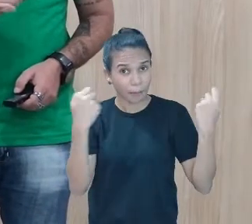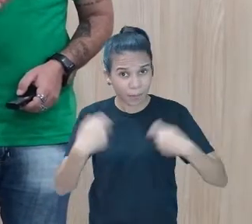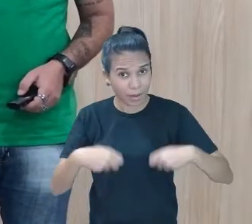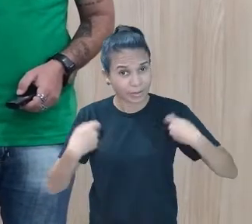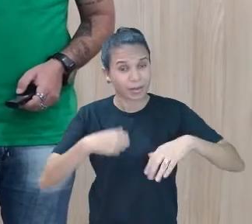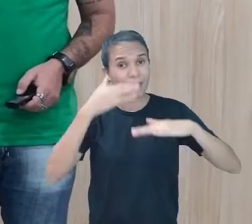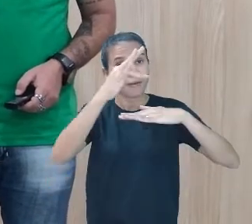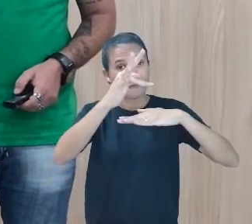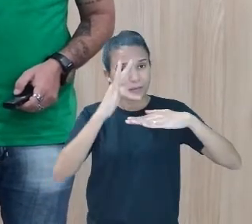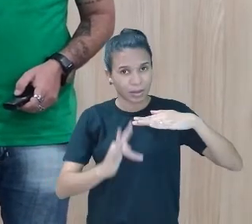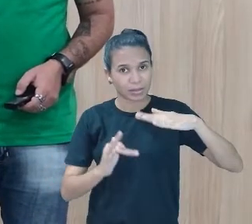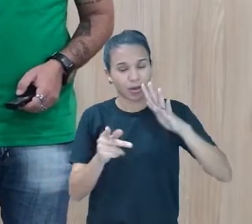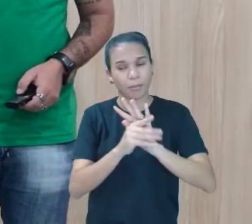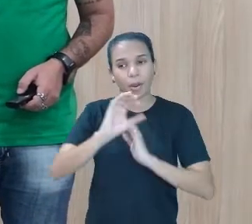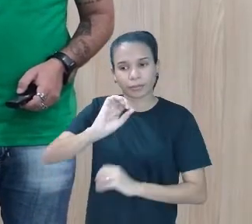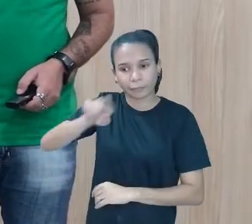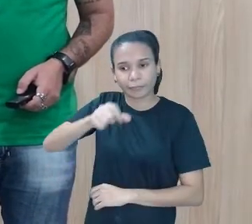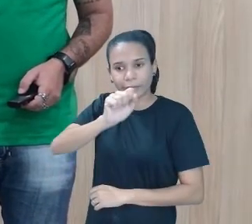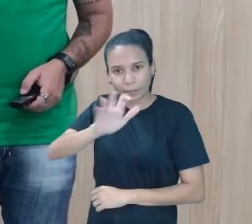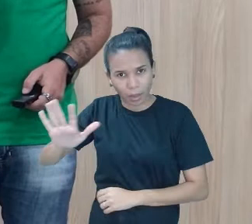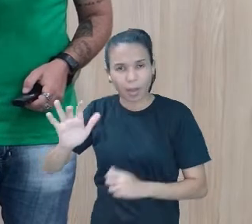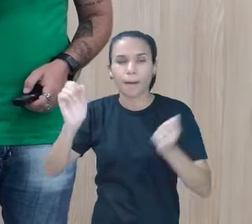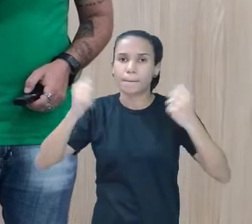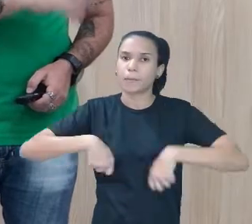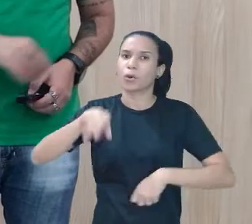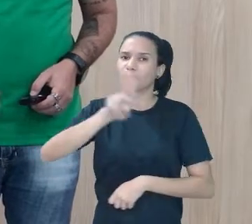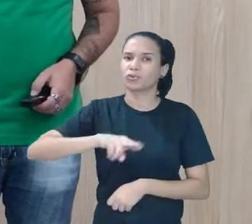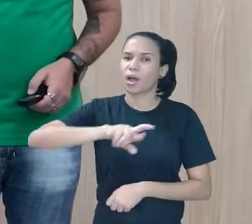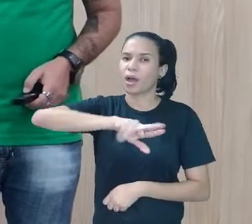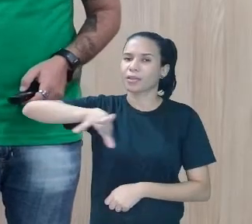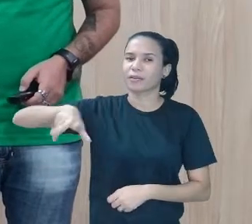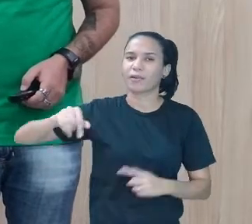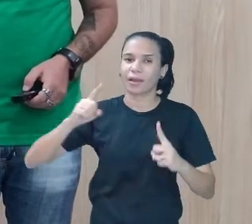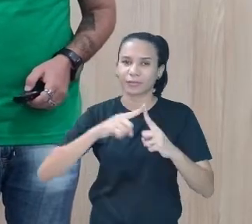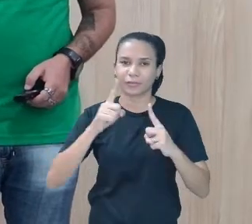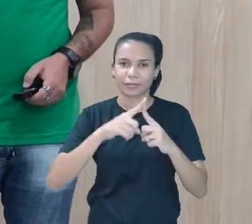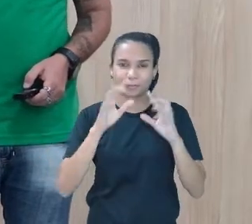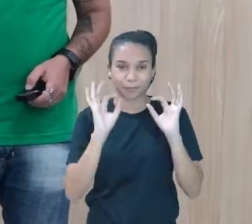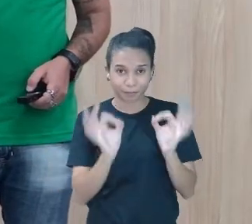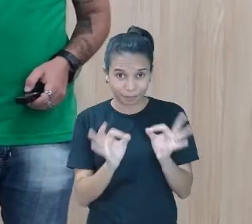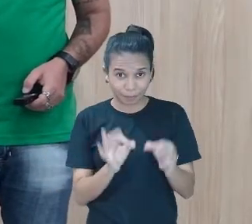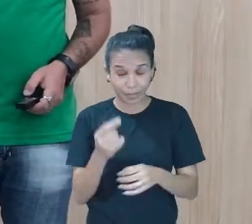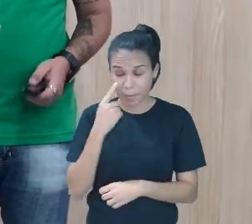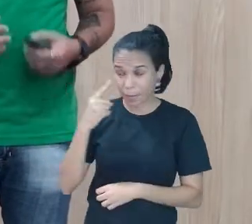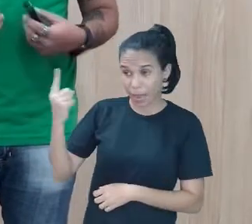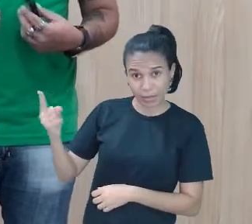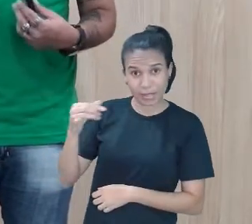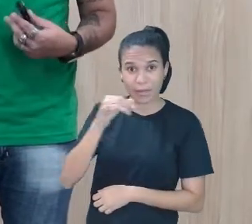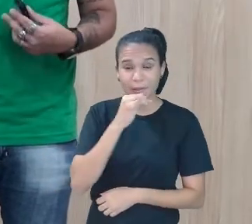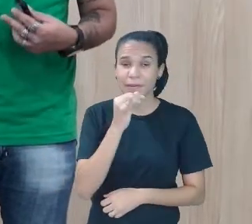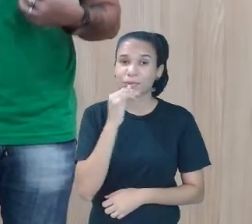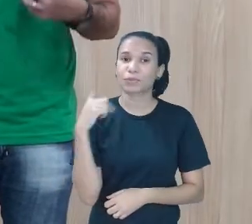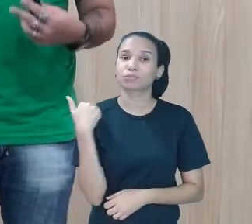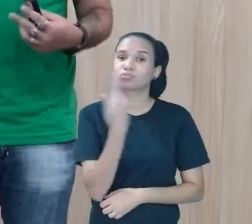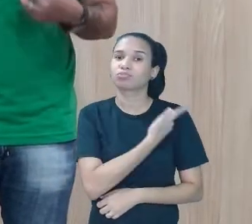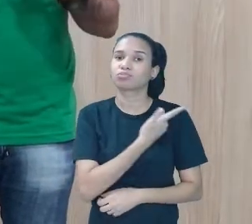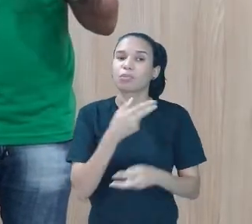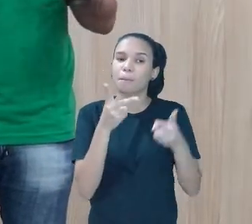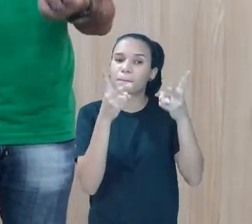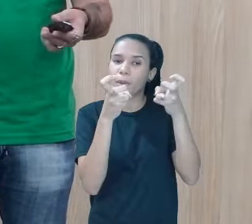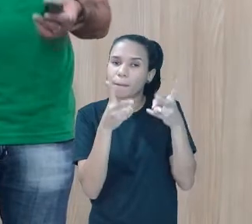necessariamente frações decimais. Você pode usar outros tipos de frações, tá certo? Nesse caso, como a gente está querendo